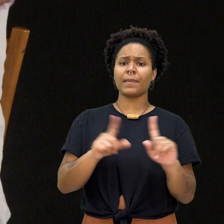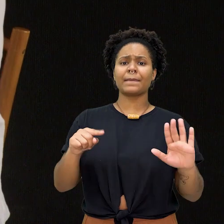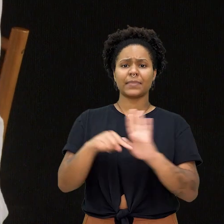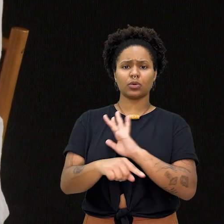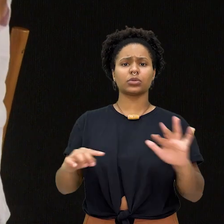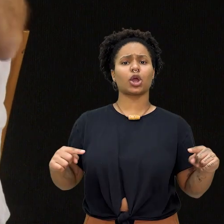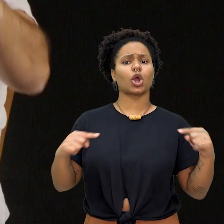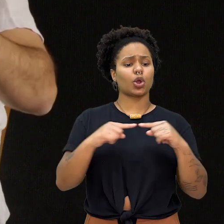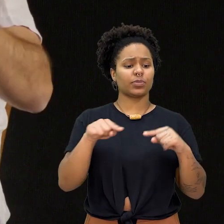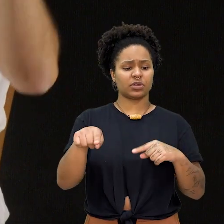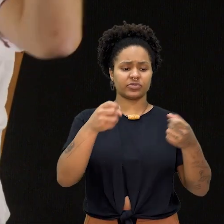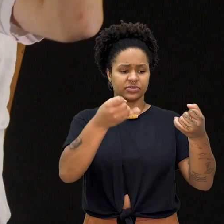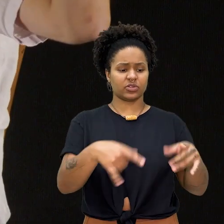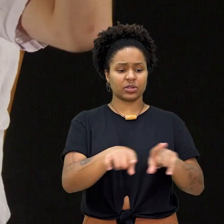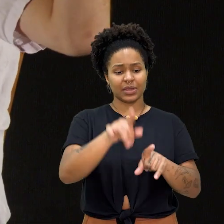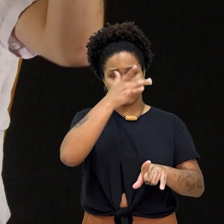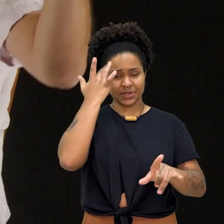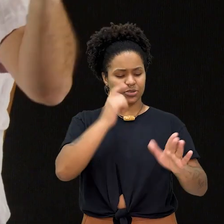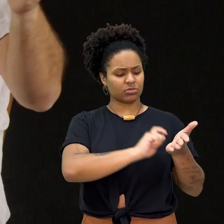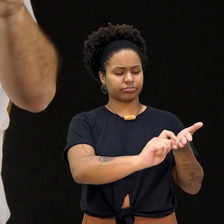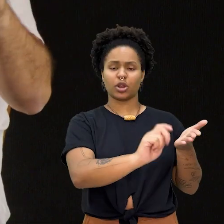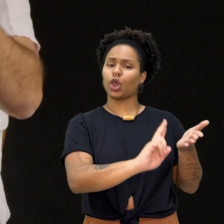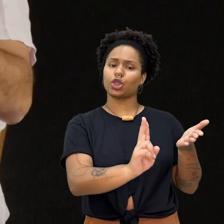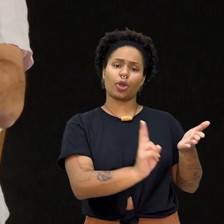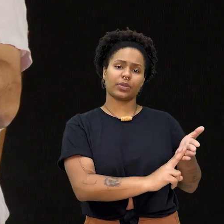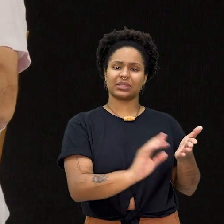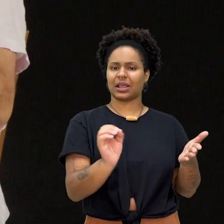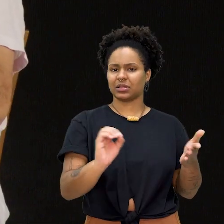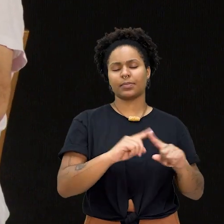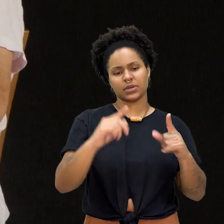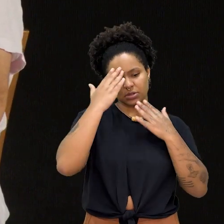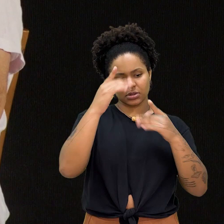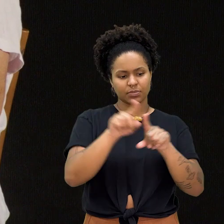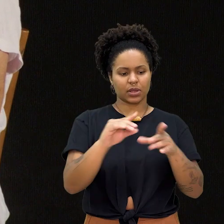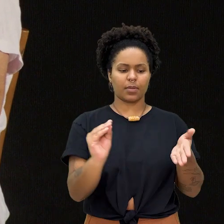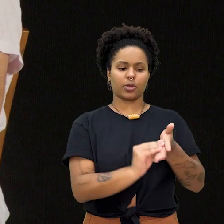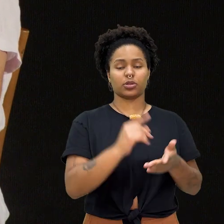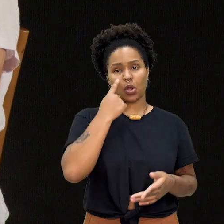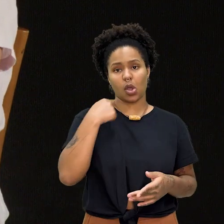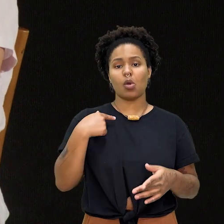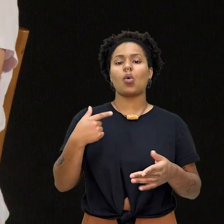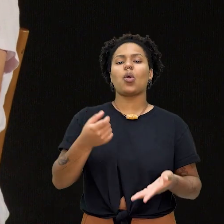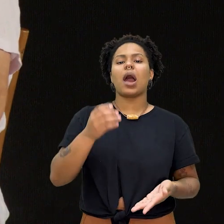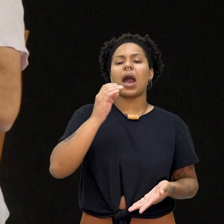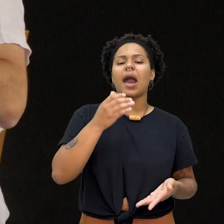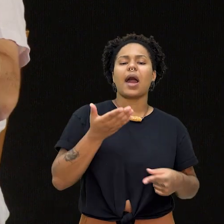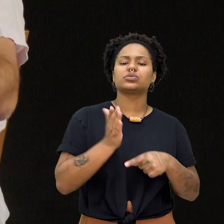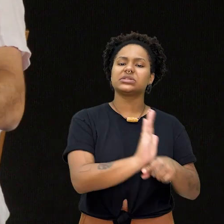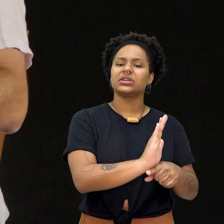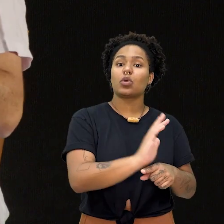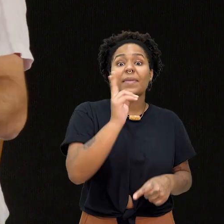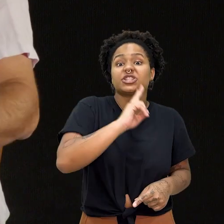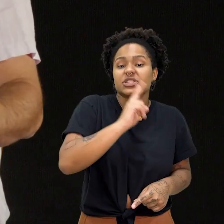pergunta dialoga muito com o que você falou, a pessoa que fez não escreveu o nome, né? Mas eu agradeço, ela até menciona aqui, né, o auxílio emergencial,